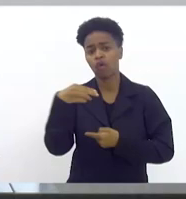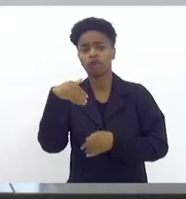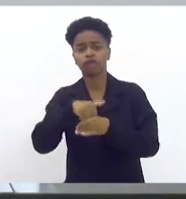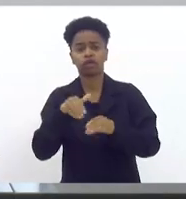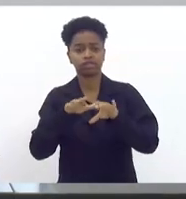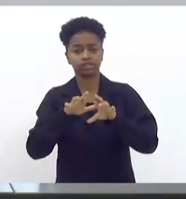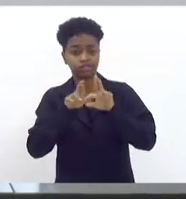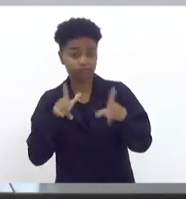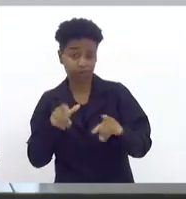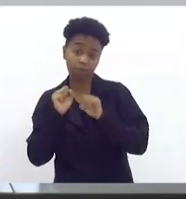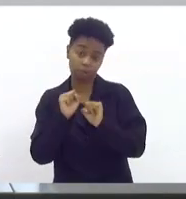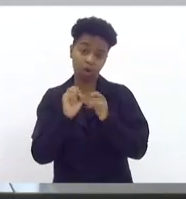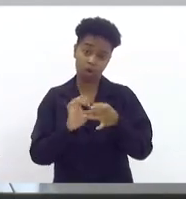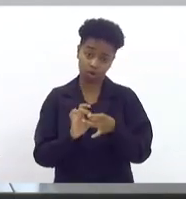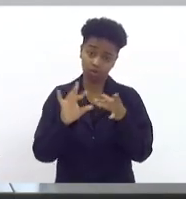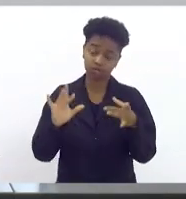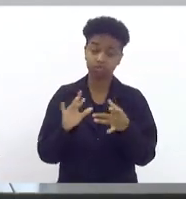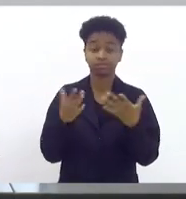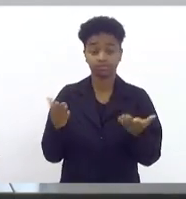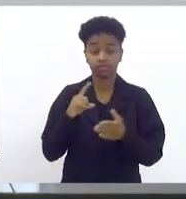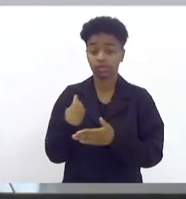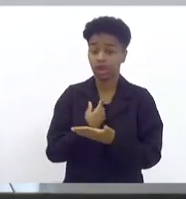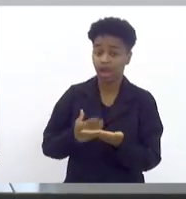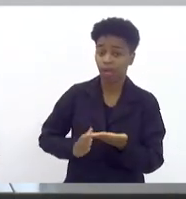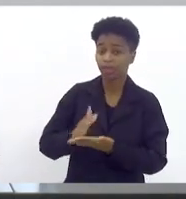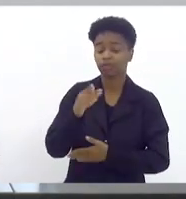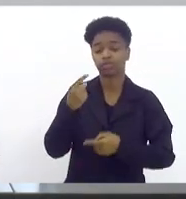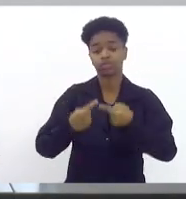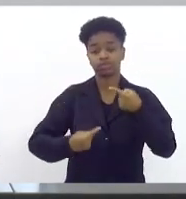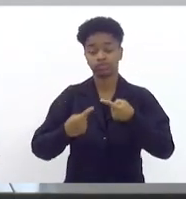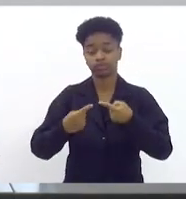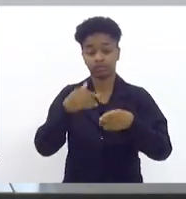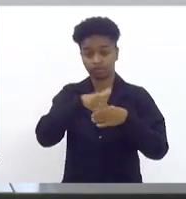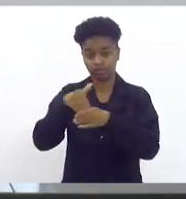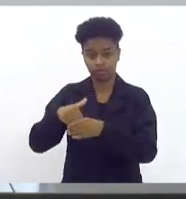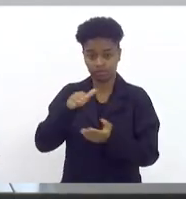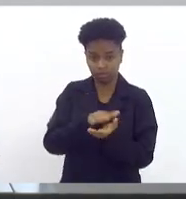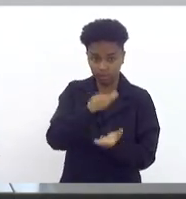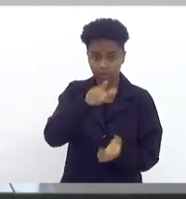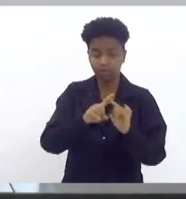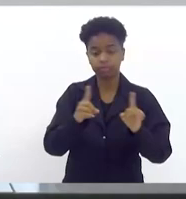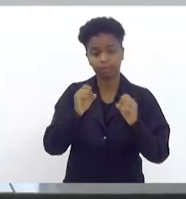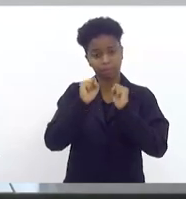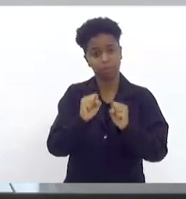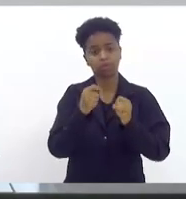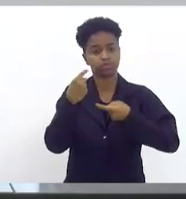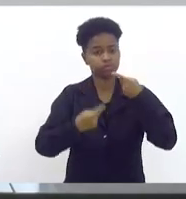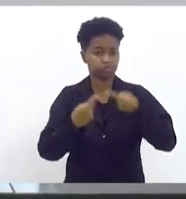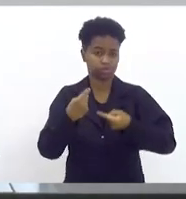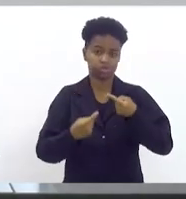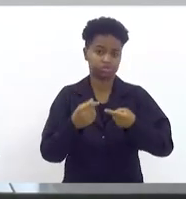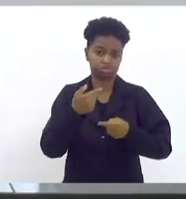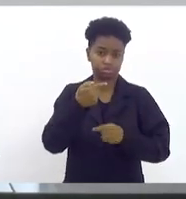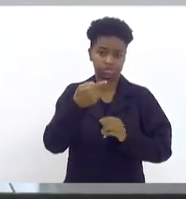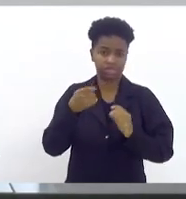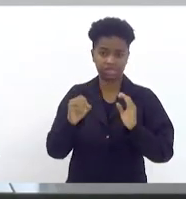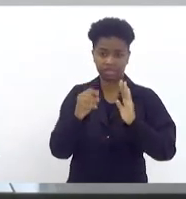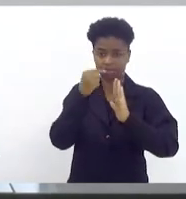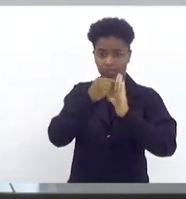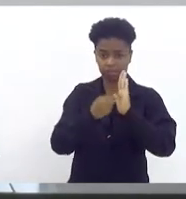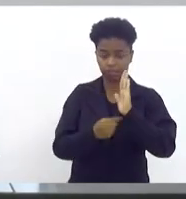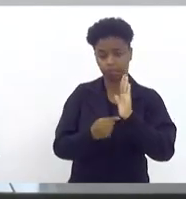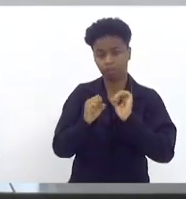à vontade. Então a gente aprovou aqui a votação em bloco, mas está aberta a discussão para os 70 itens da pauta, quem quiser discutir ou apresentar voto